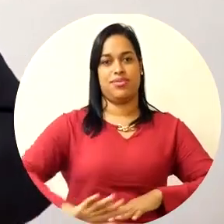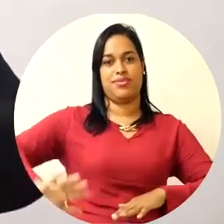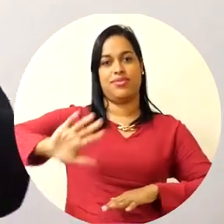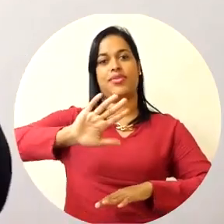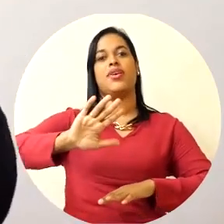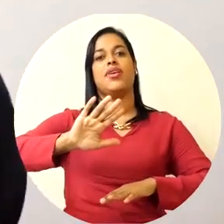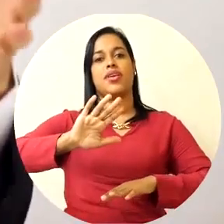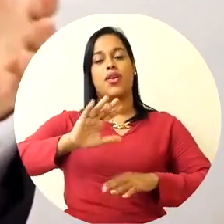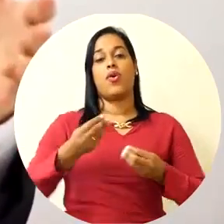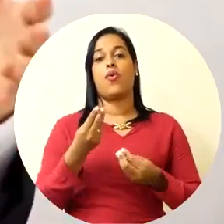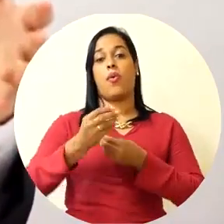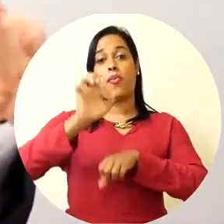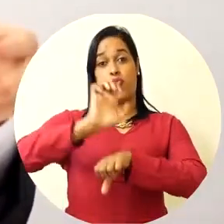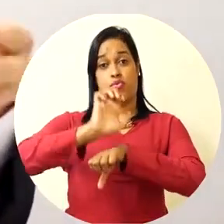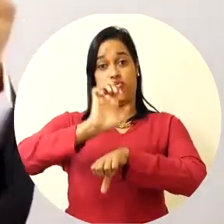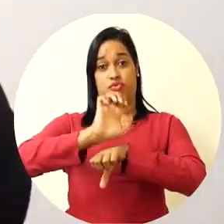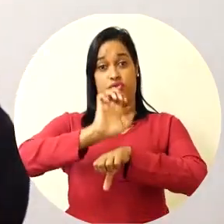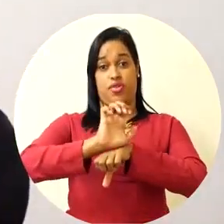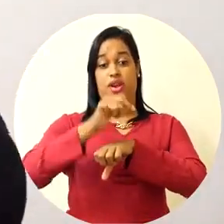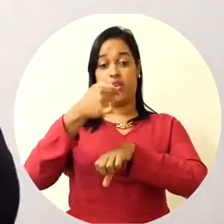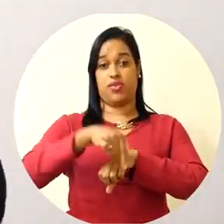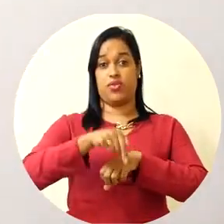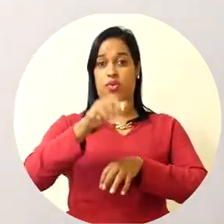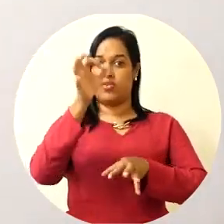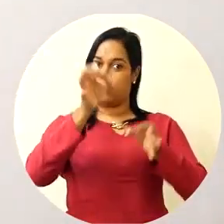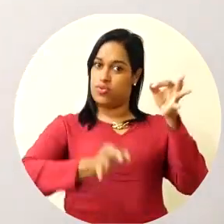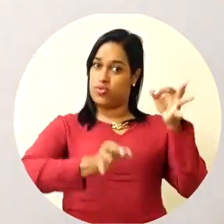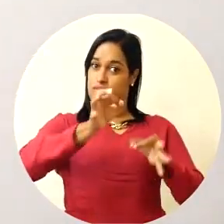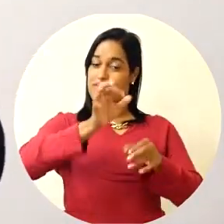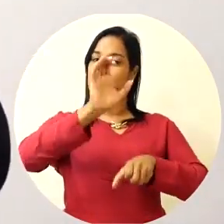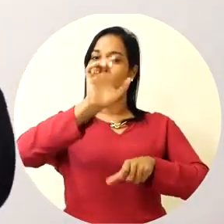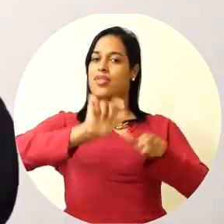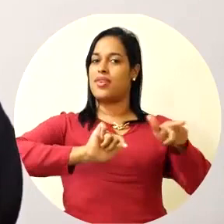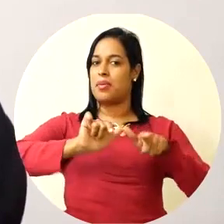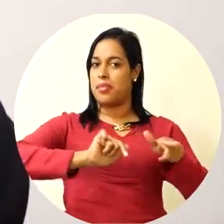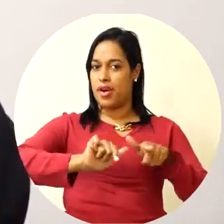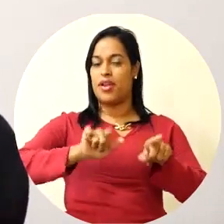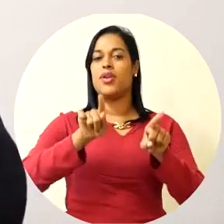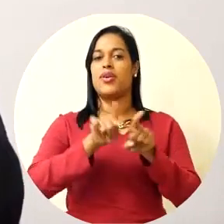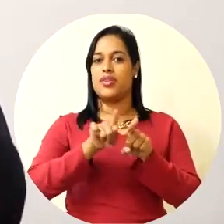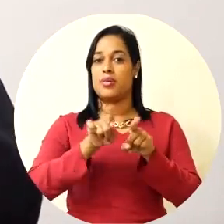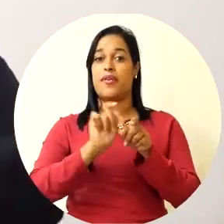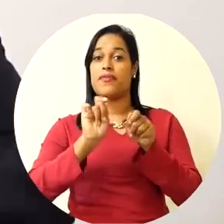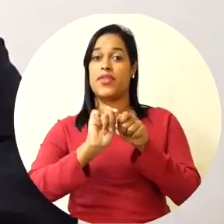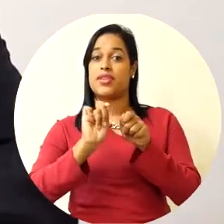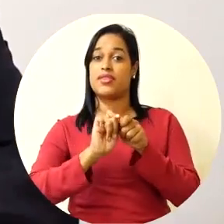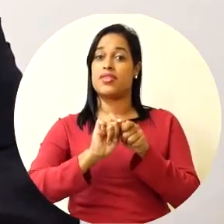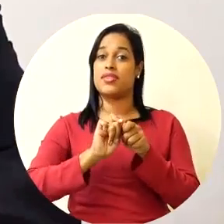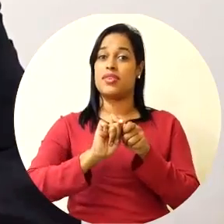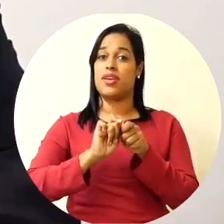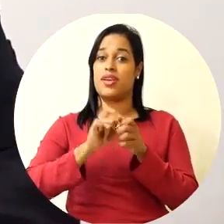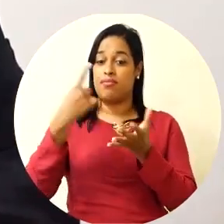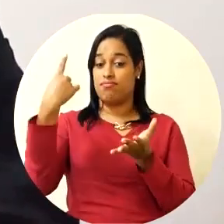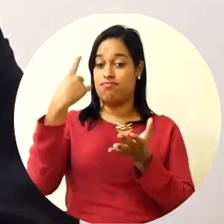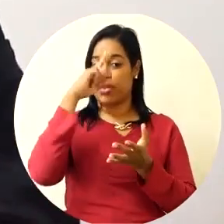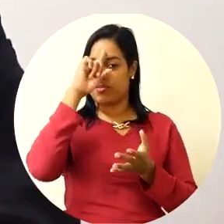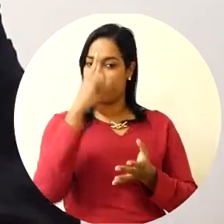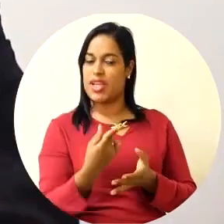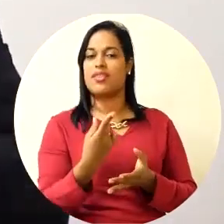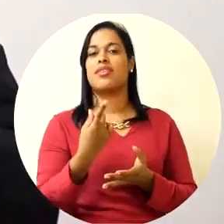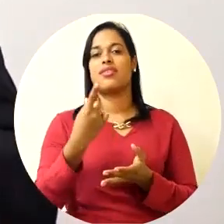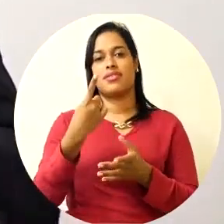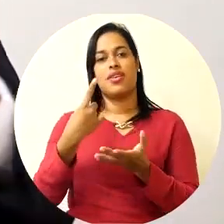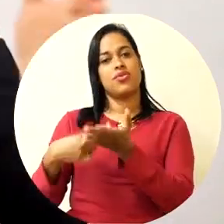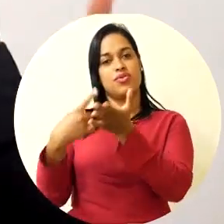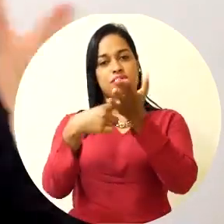é a situação em que o Estado, na condição do juiz da Justiça do Trabalho, irão fazer, através de sua